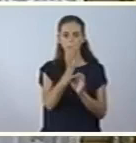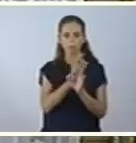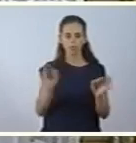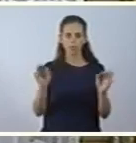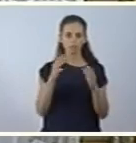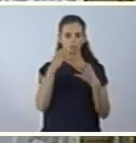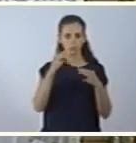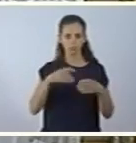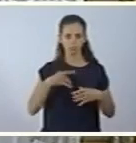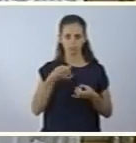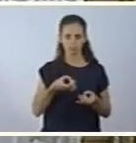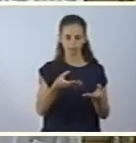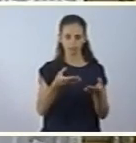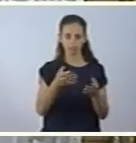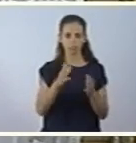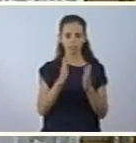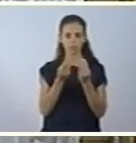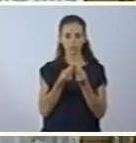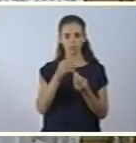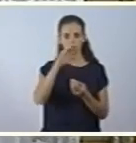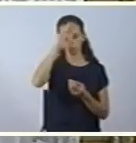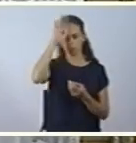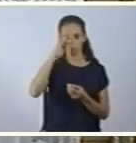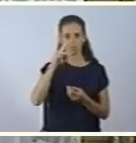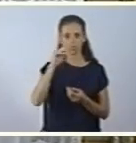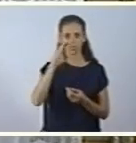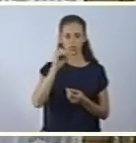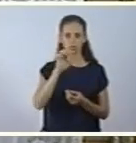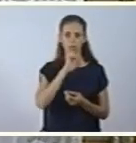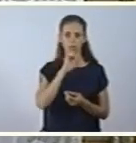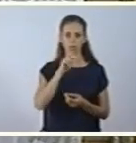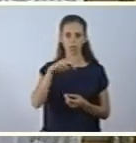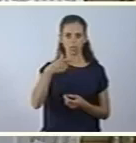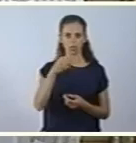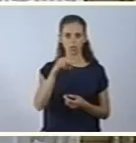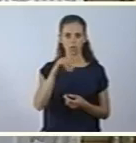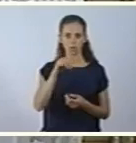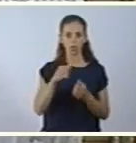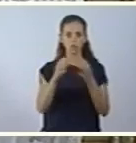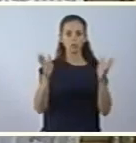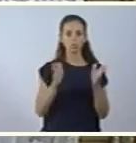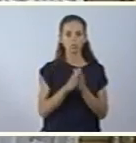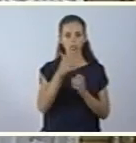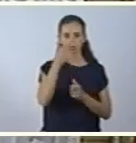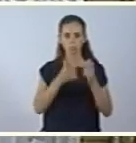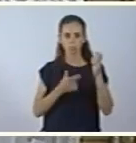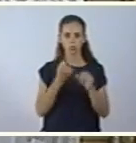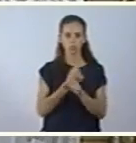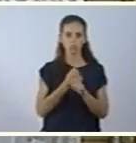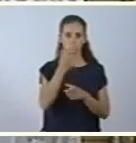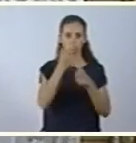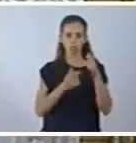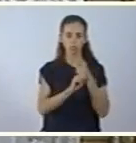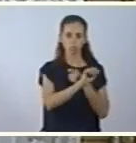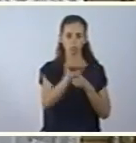perfeita na caridade, em comunhão com o Papa Francisco, nosso Bispo António e todos aqueles que estão ao serviço do